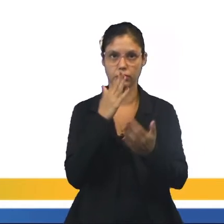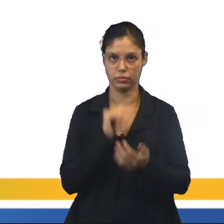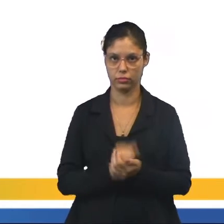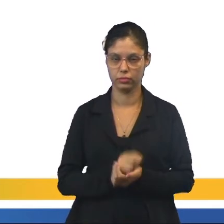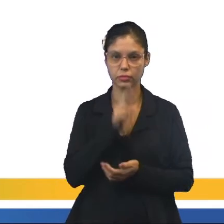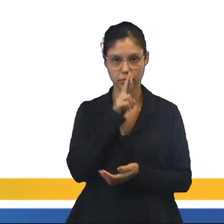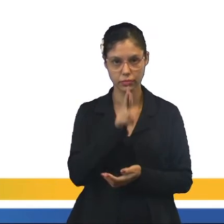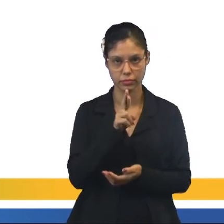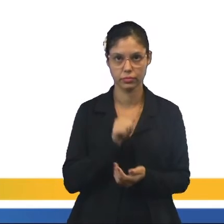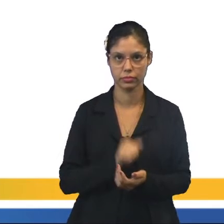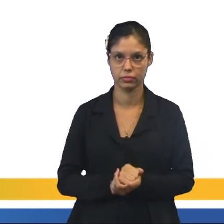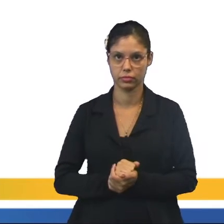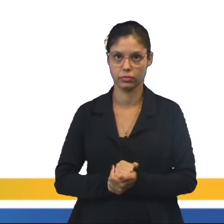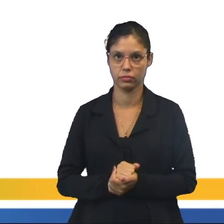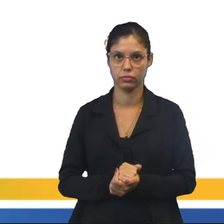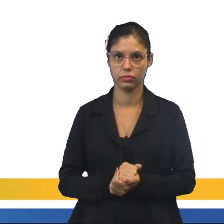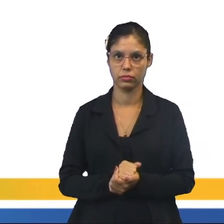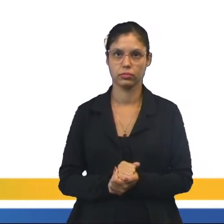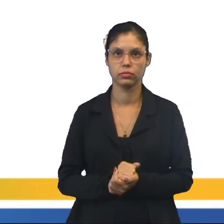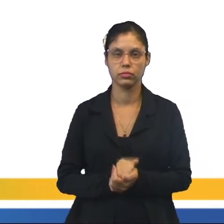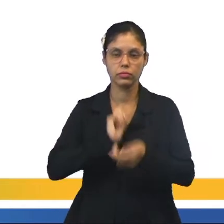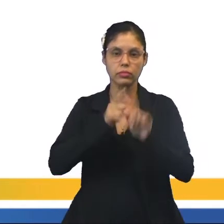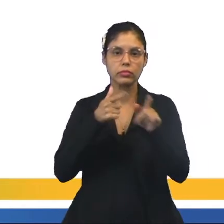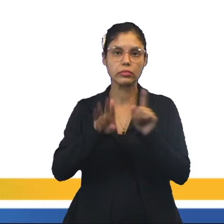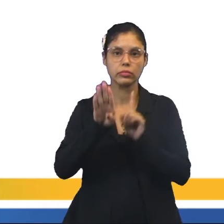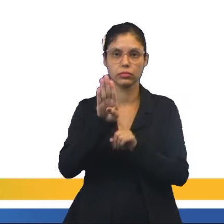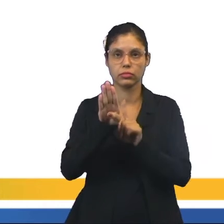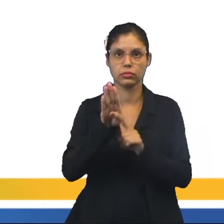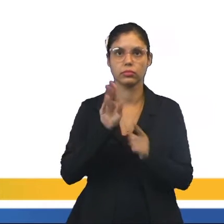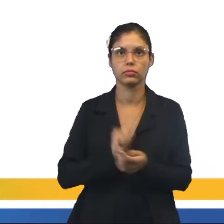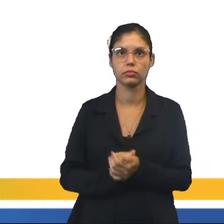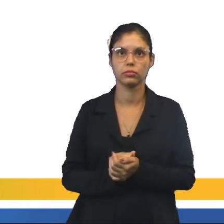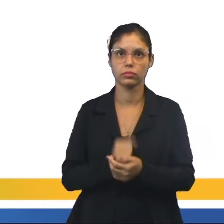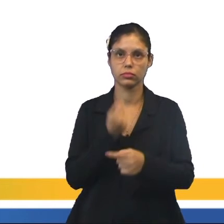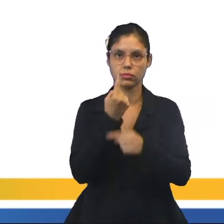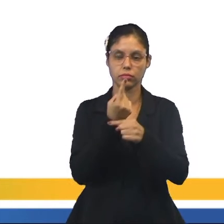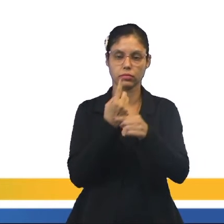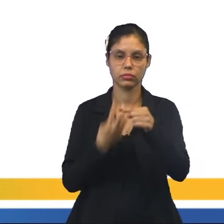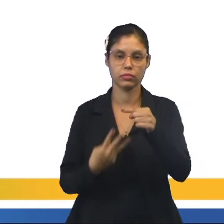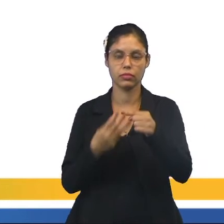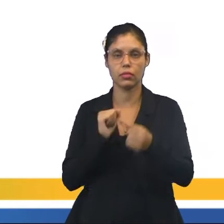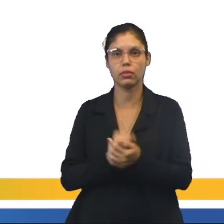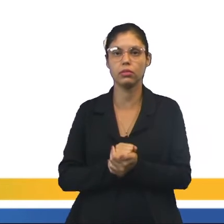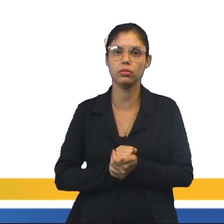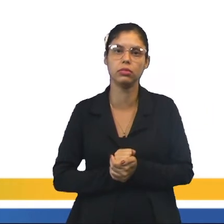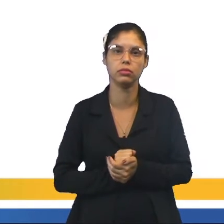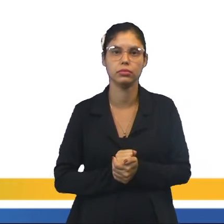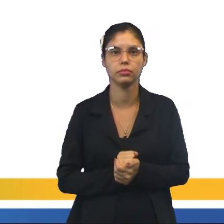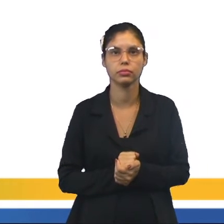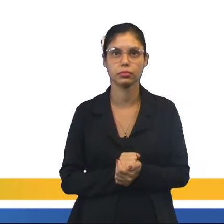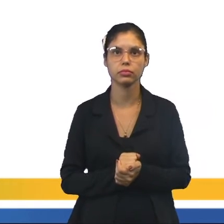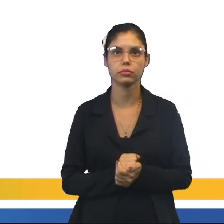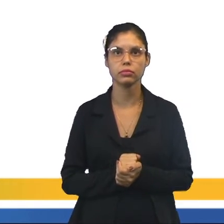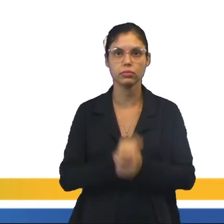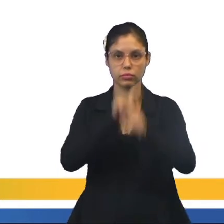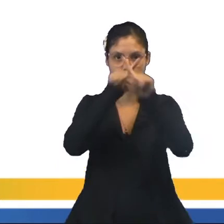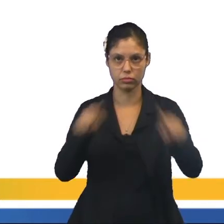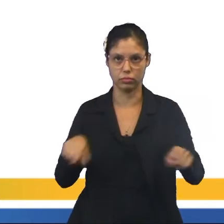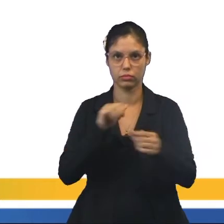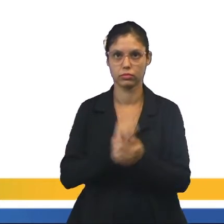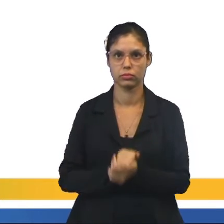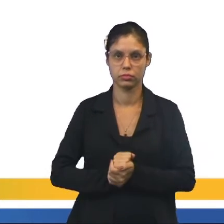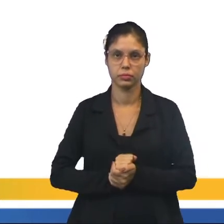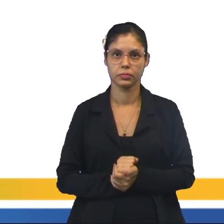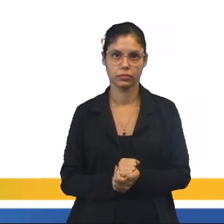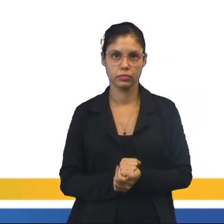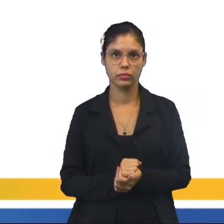a resposta da letra A. E na letra B? Nós multiplicaremos agora os meios. Então vai